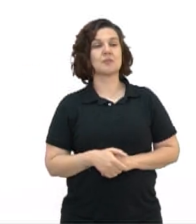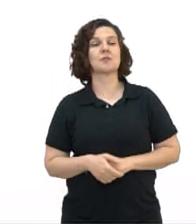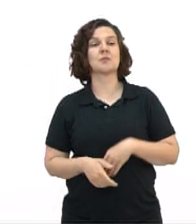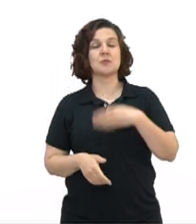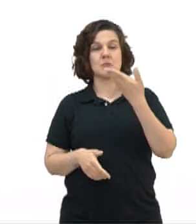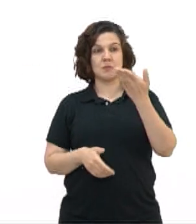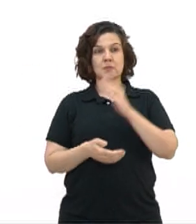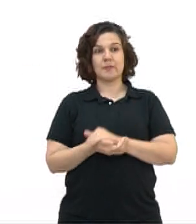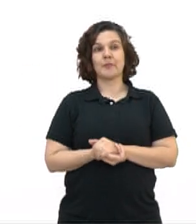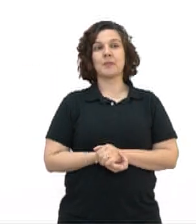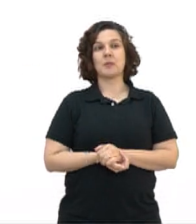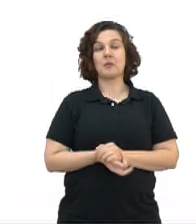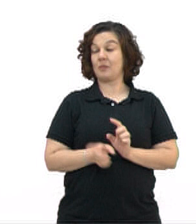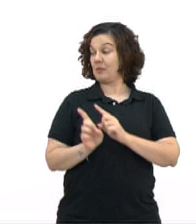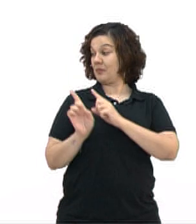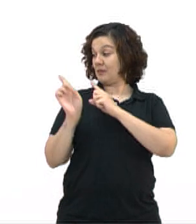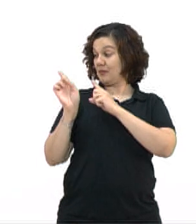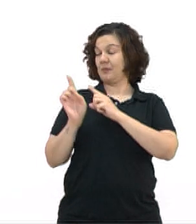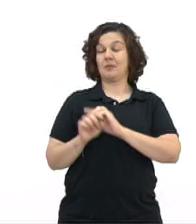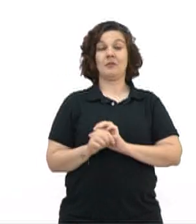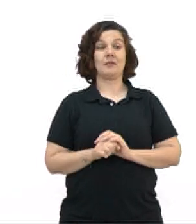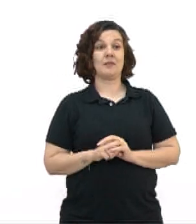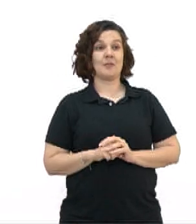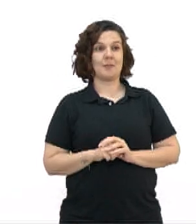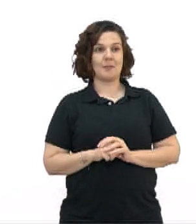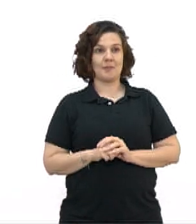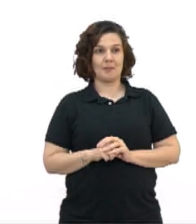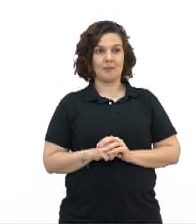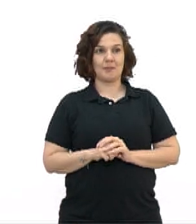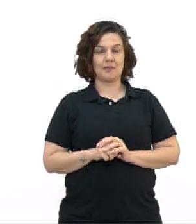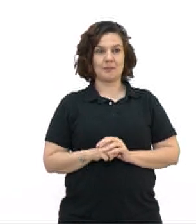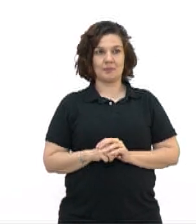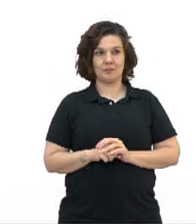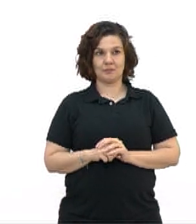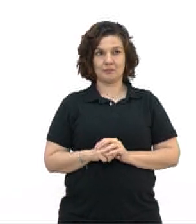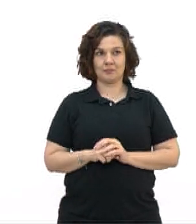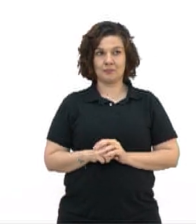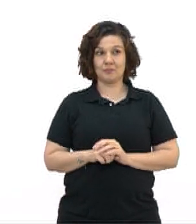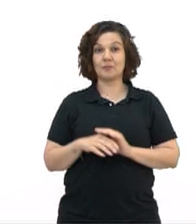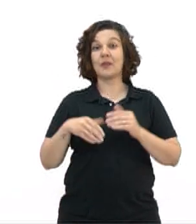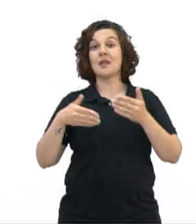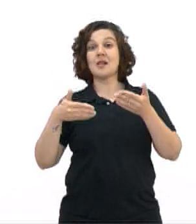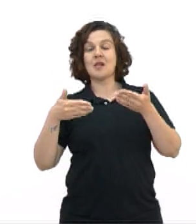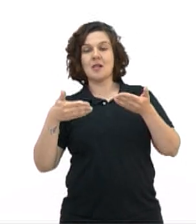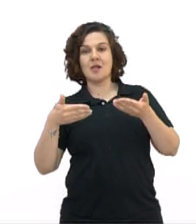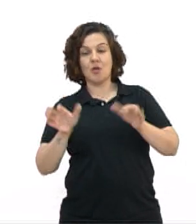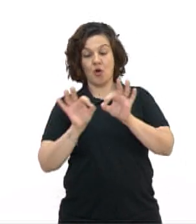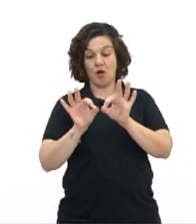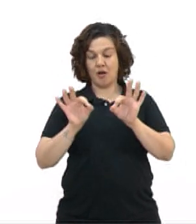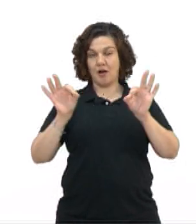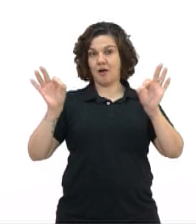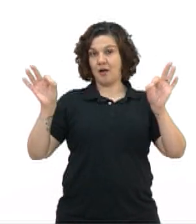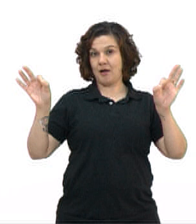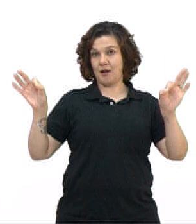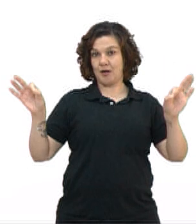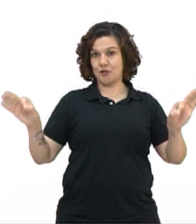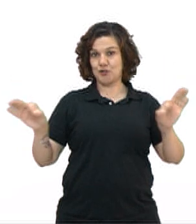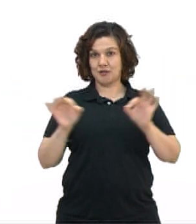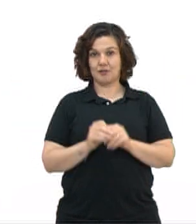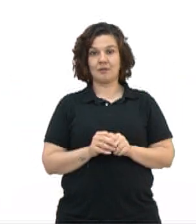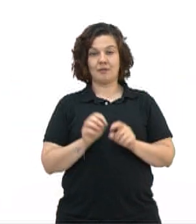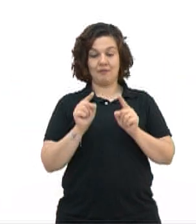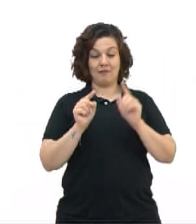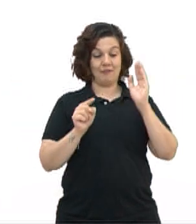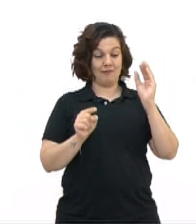distância real sendo 6 vezes 100, resultando em 600. Onde a distância real em linha reta entre as